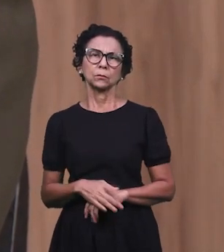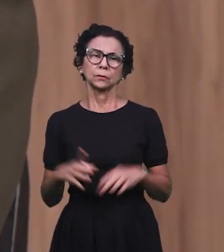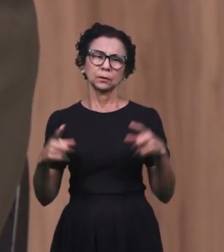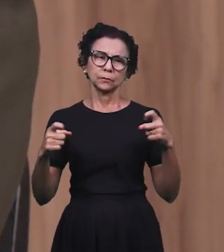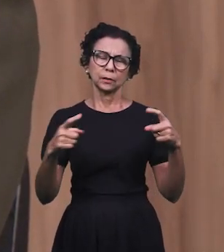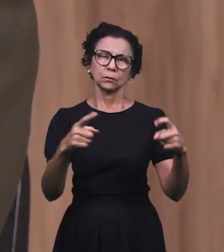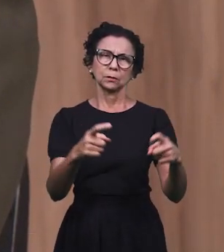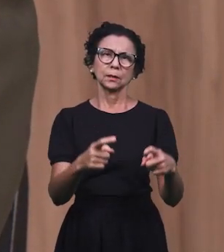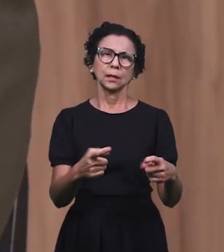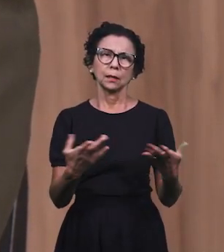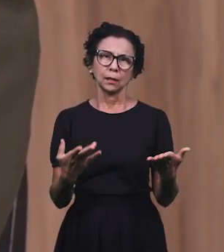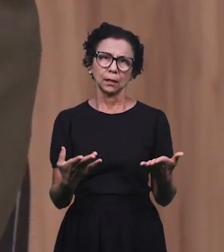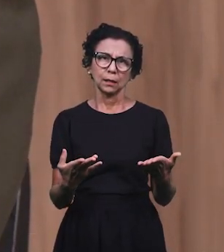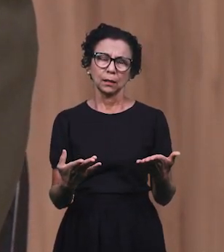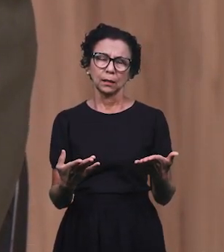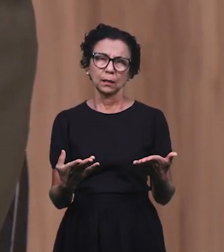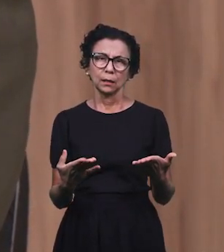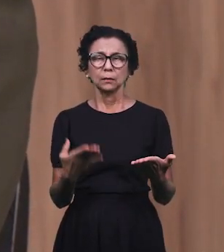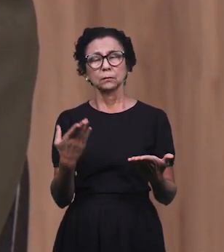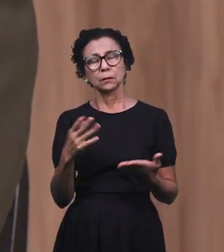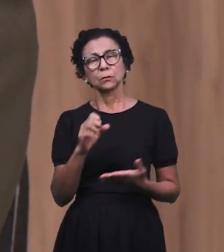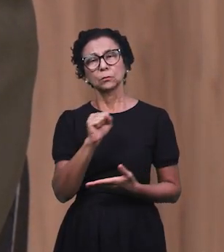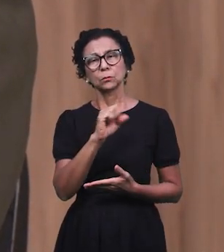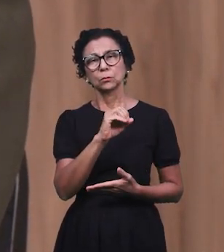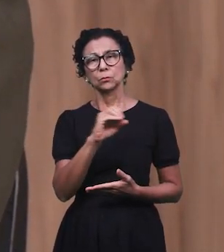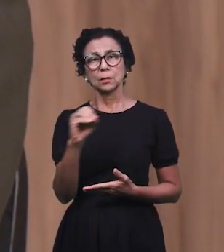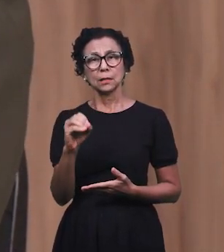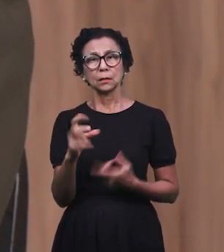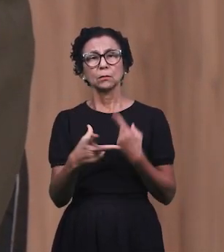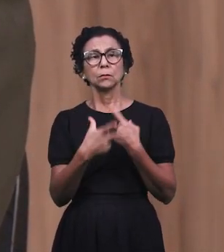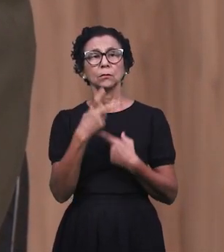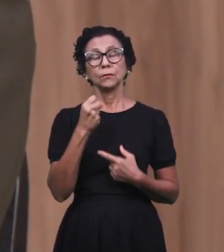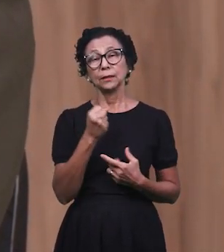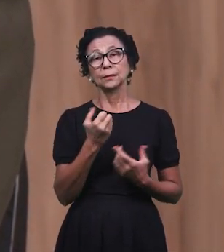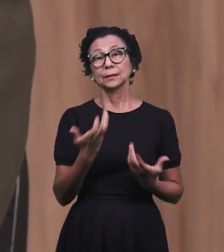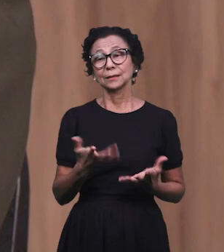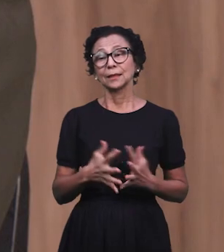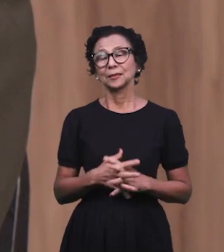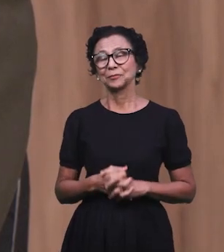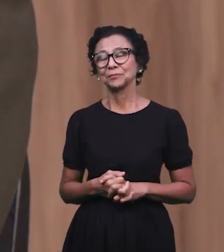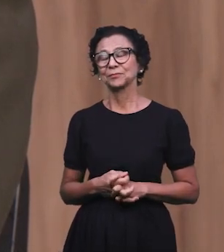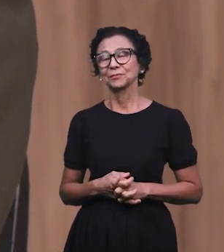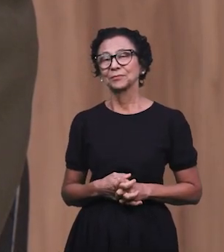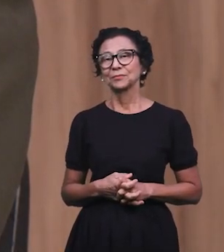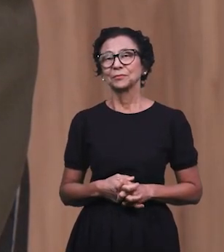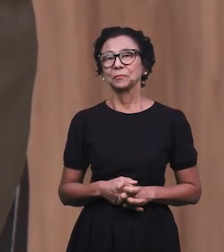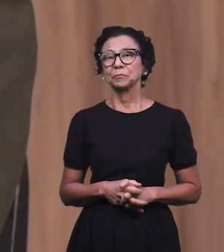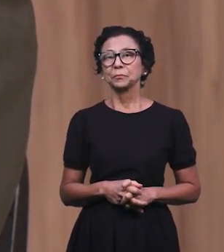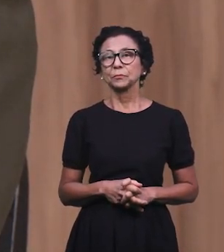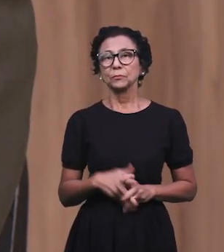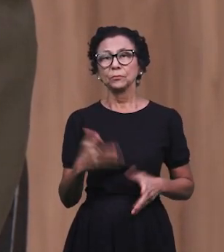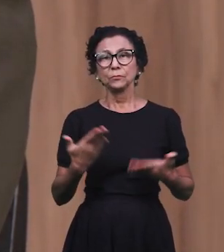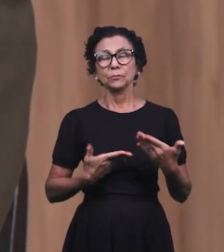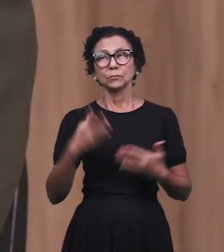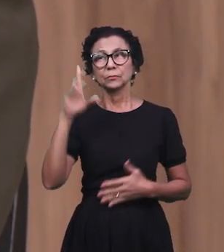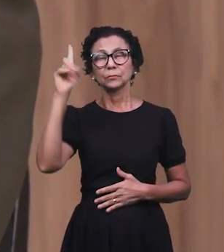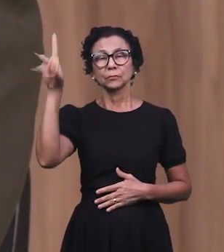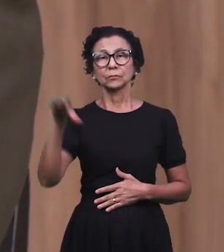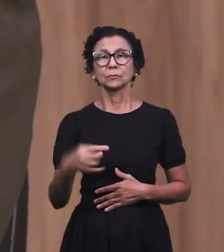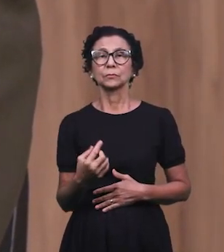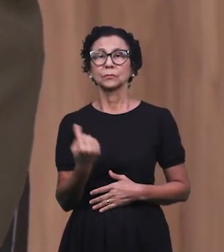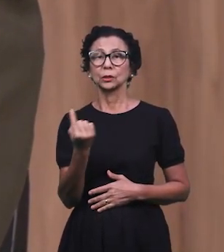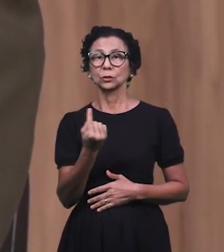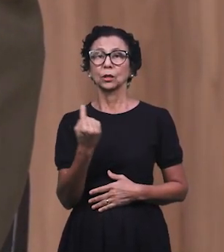ver lá em José Bossebete, que era um dos valentes de Davi, Exato. que ele venceu. Mas ele venceu por quê? Porque estava dentro de um projeto revelado, um